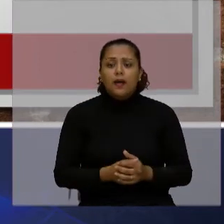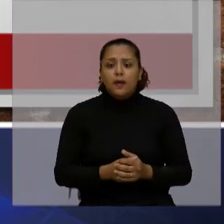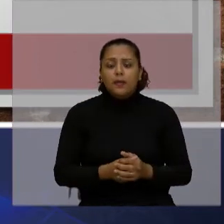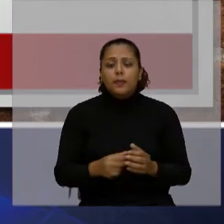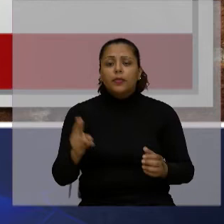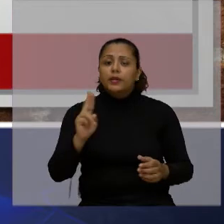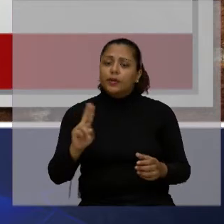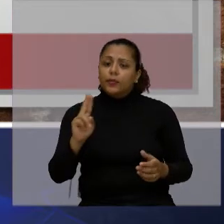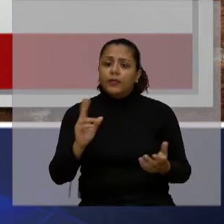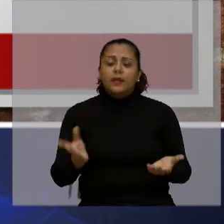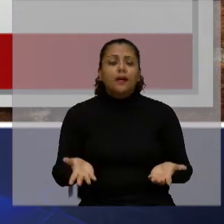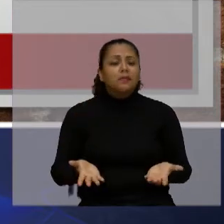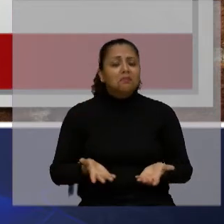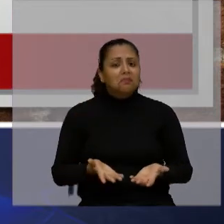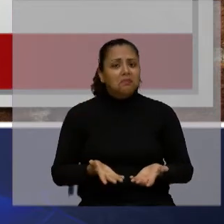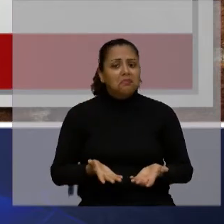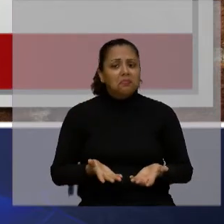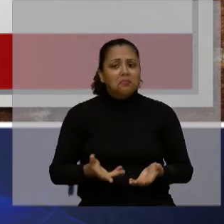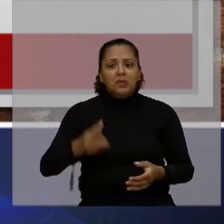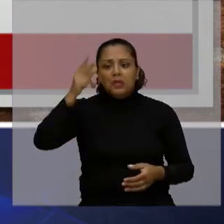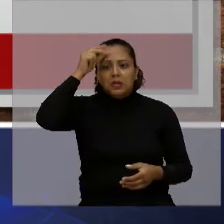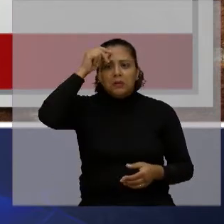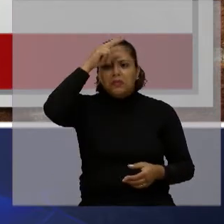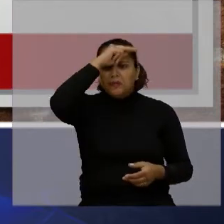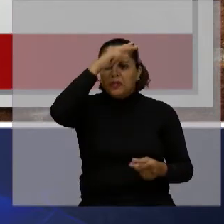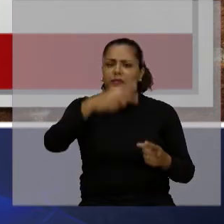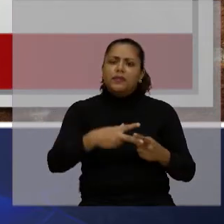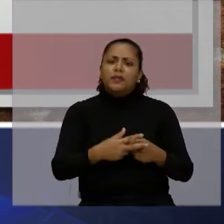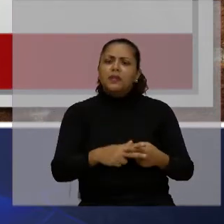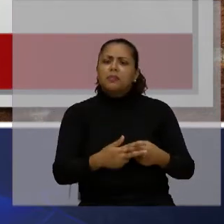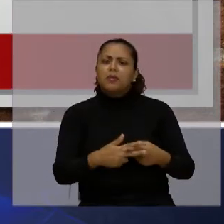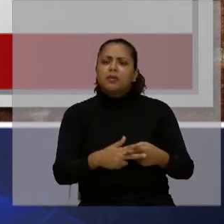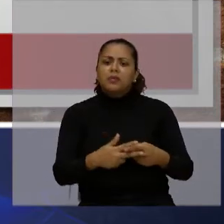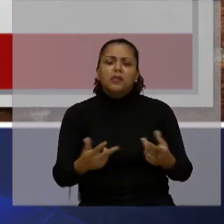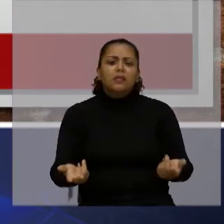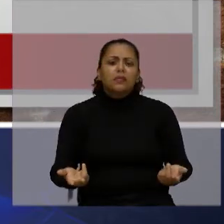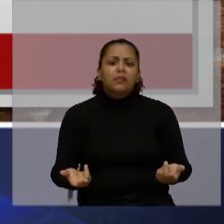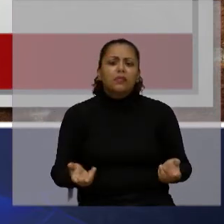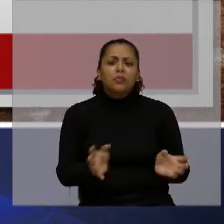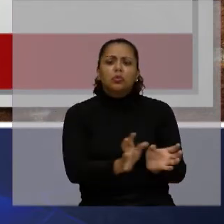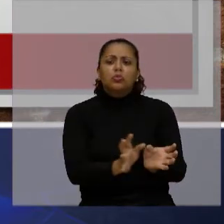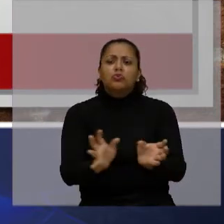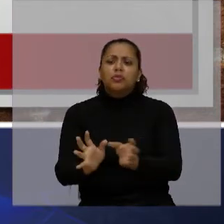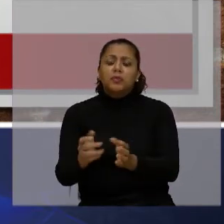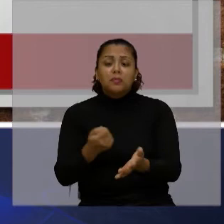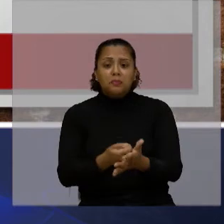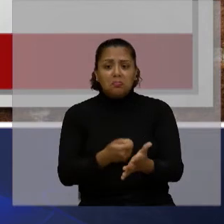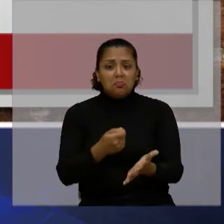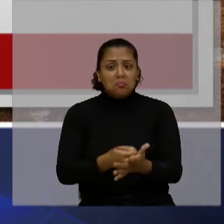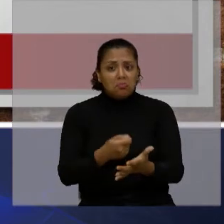até interessante, né? A prefeitura faz toda a manutenção e o time vai lá e paga